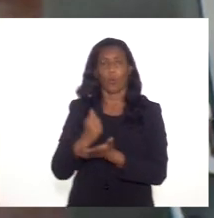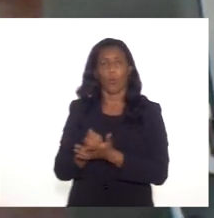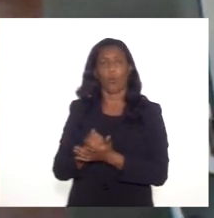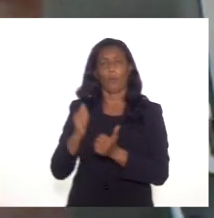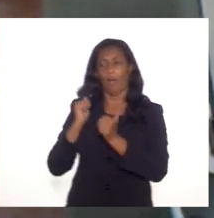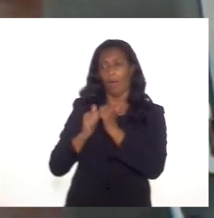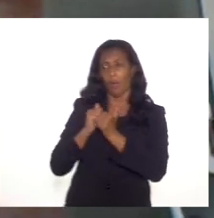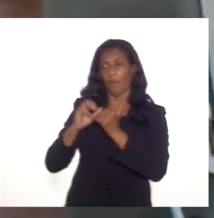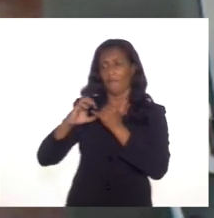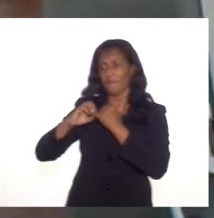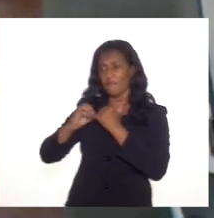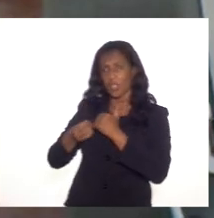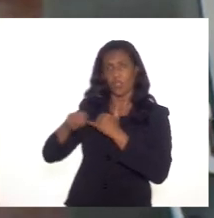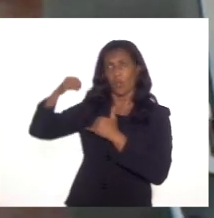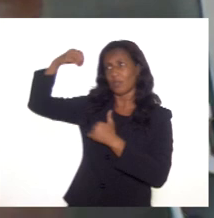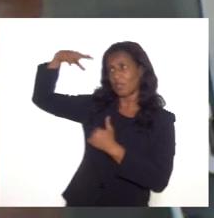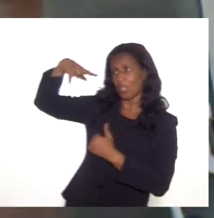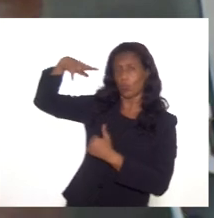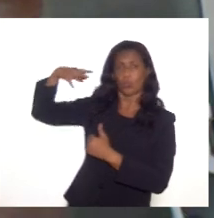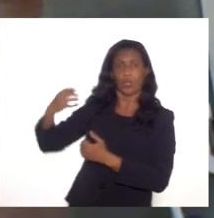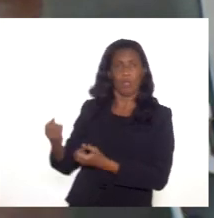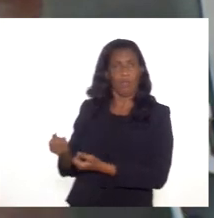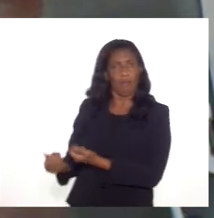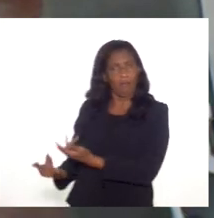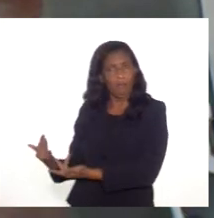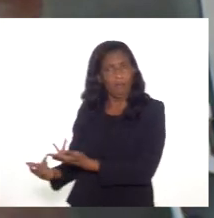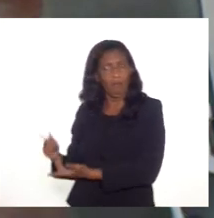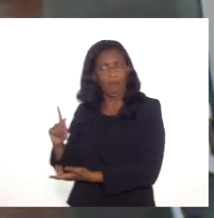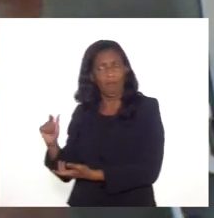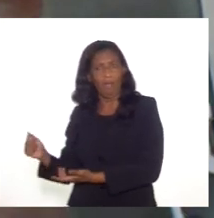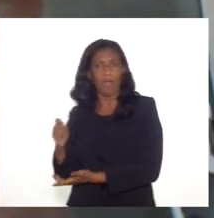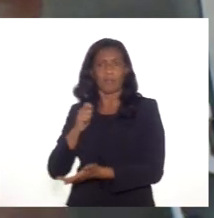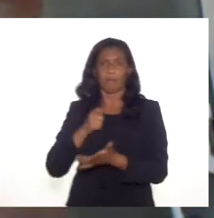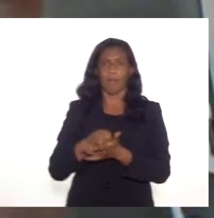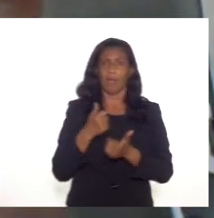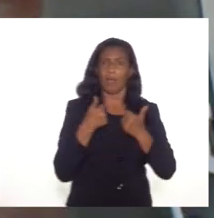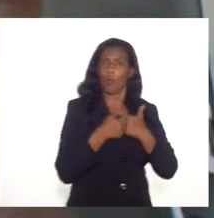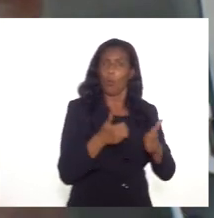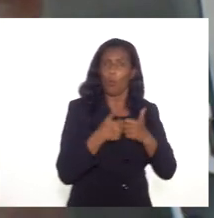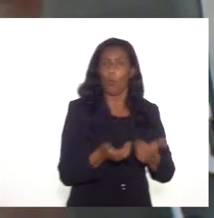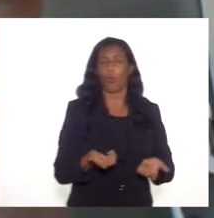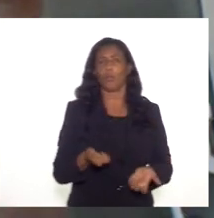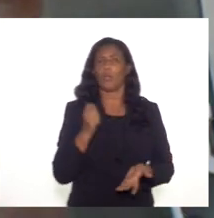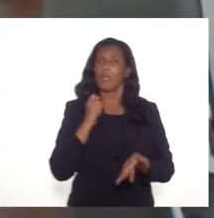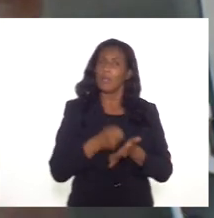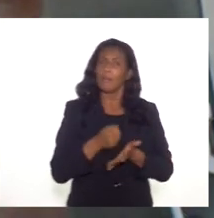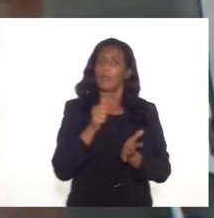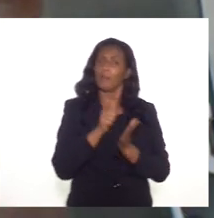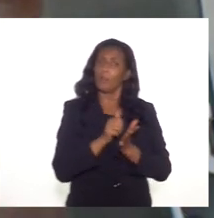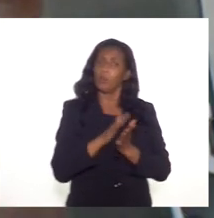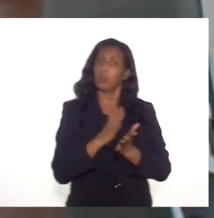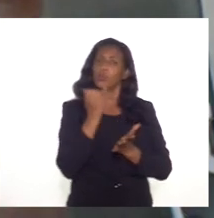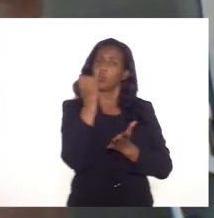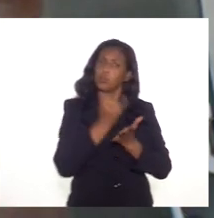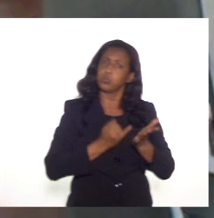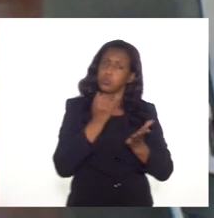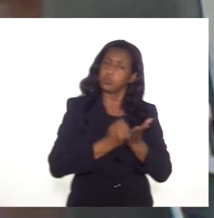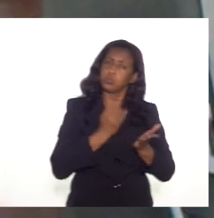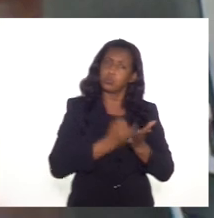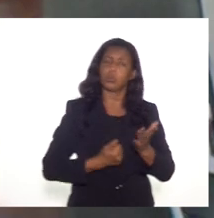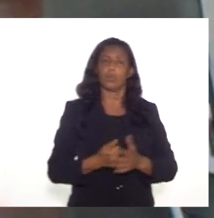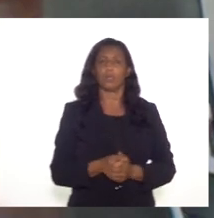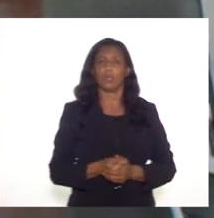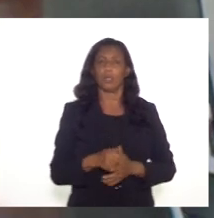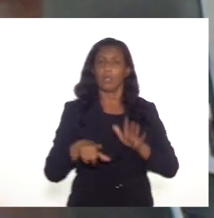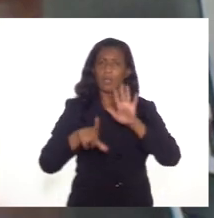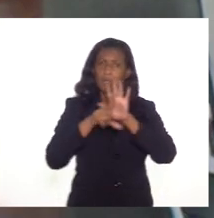um quilo de feijão, ele acende a luz, ele liga o gás, ele paga a passagem, ele está pagando imposto. E a lei